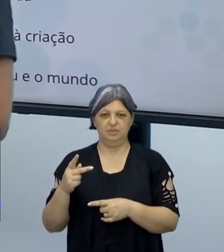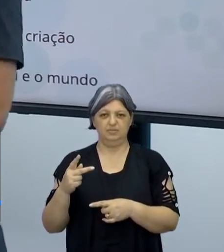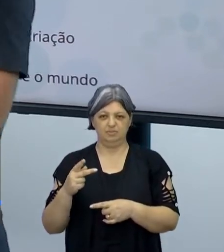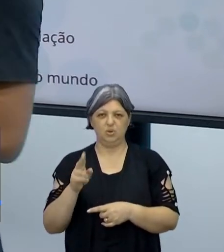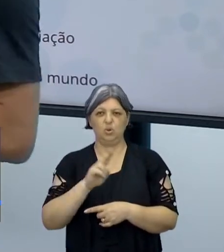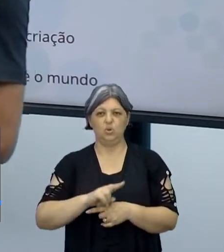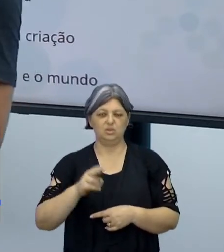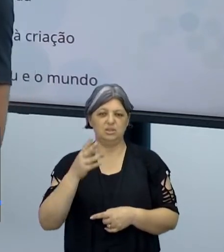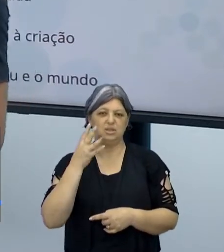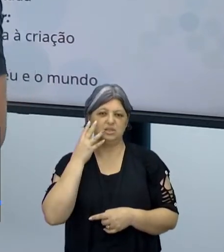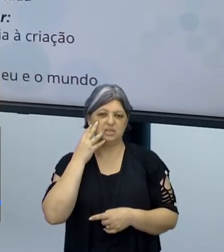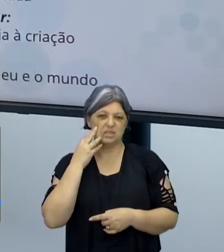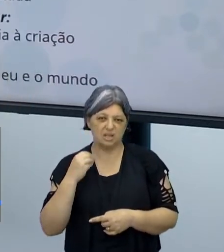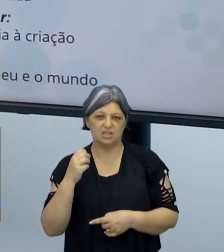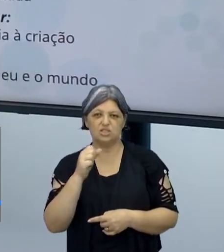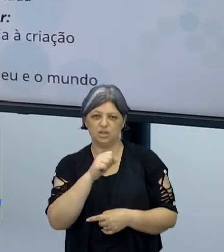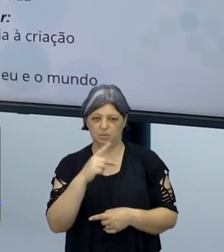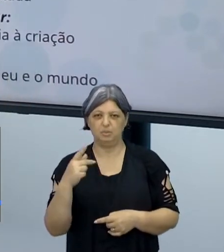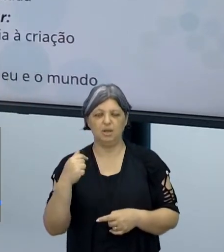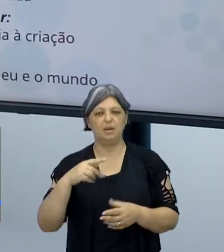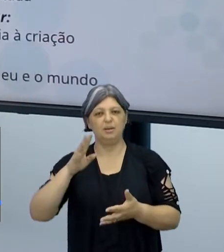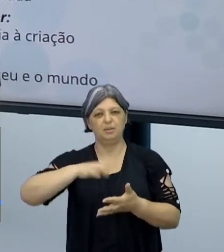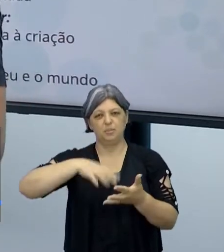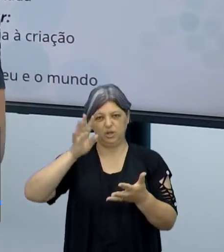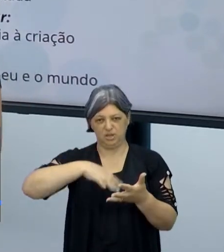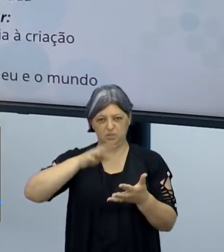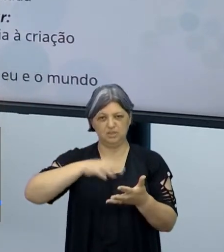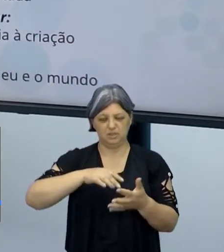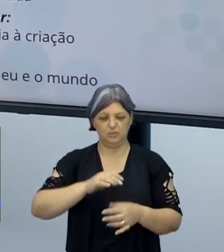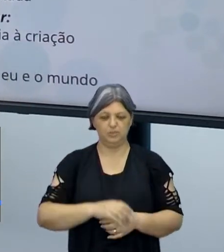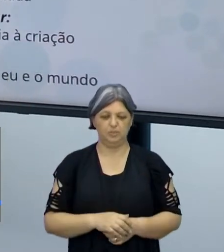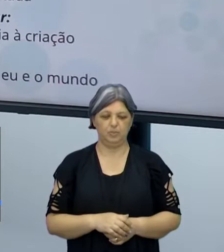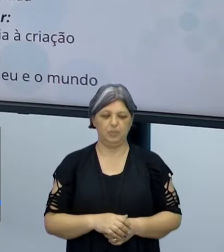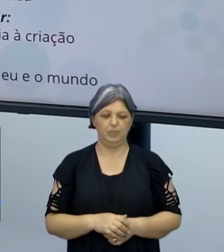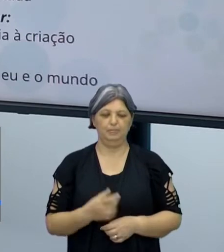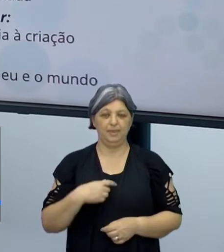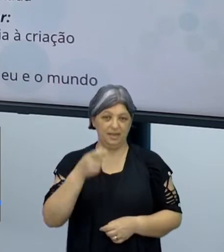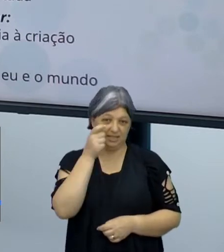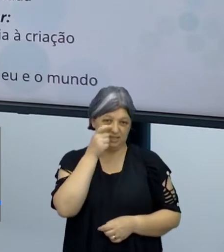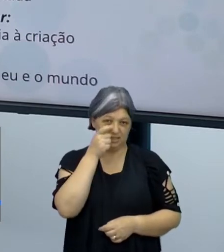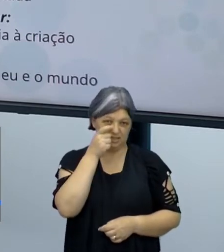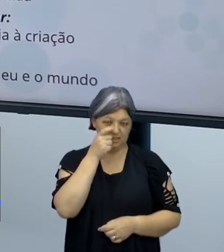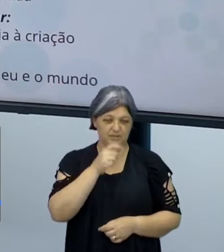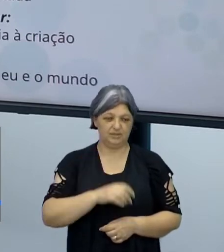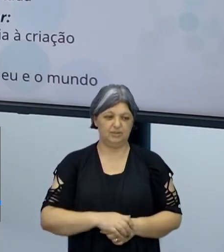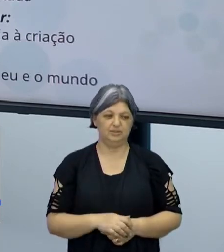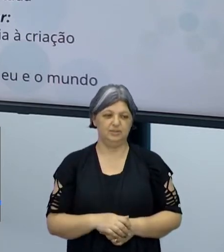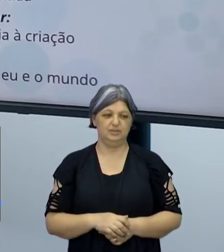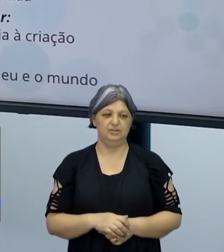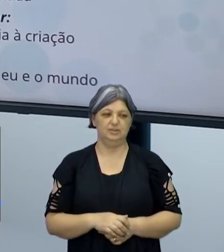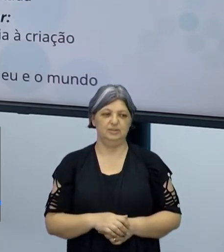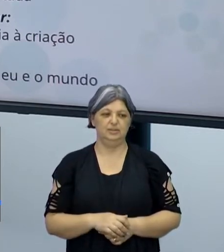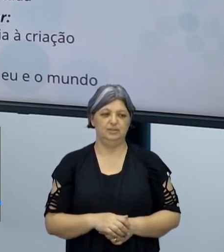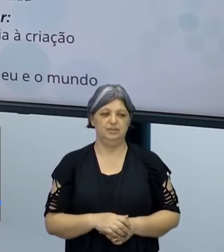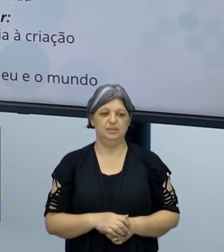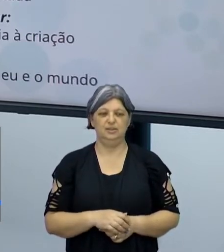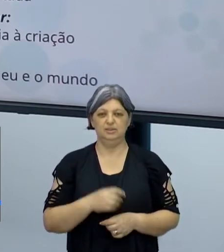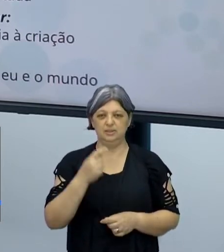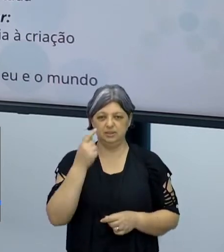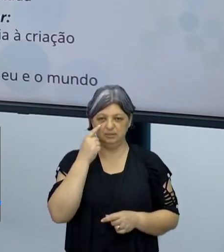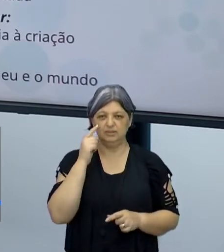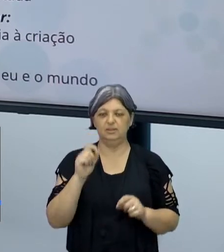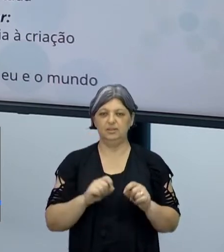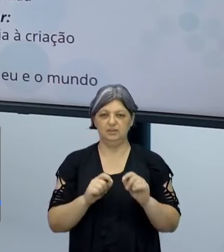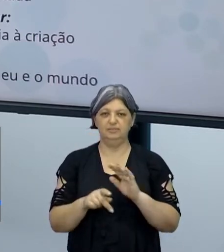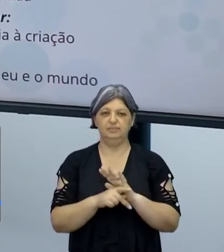Scratch, que é um tipo de programação também. E você estava falando uma coisa muito interessante, porque olha só, quando a gente pega o Arduino, a gente